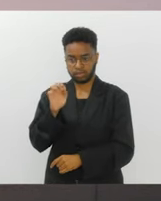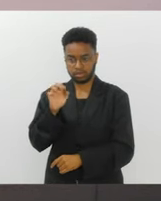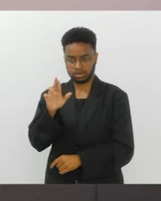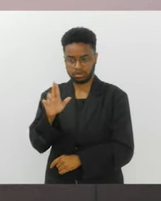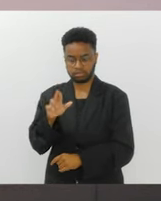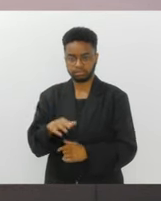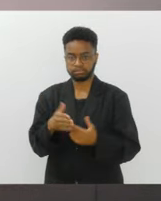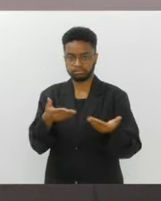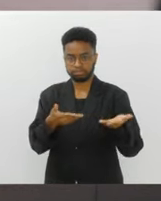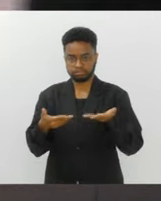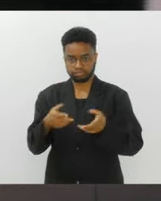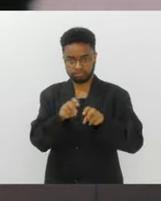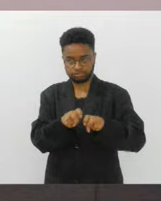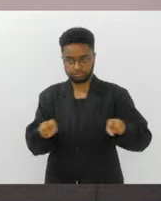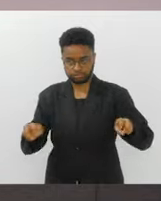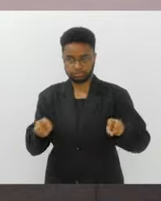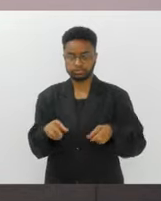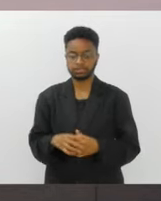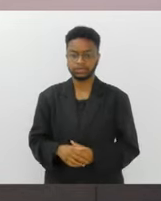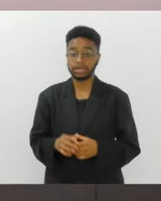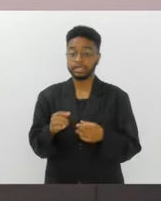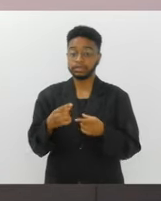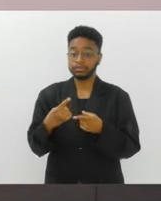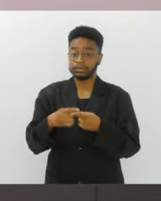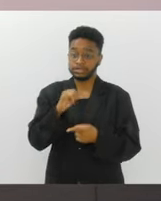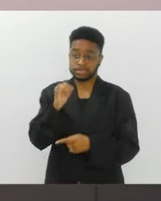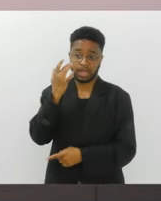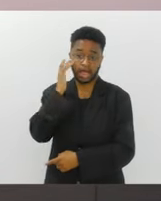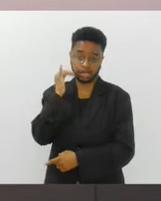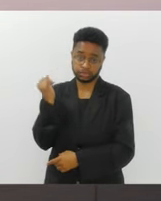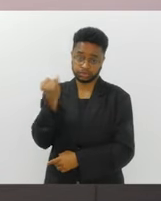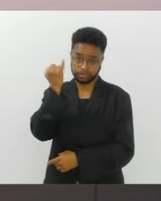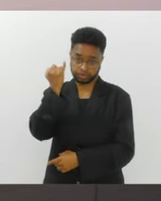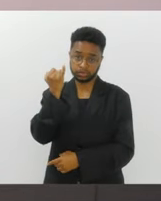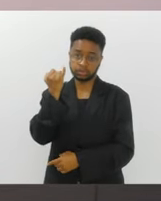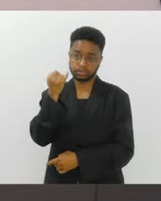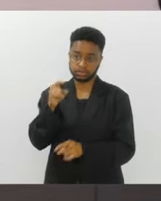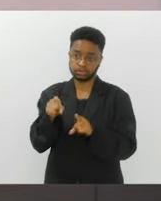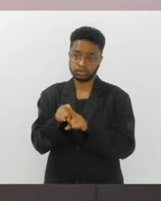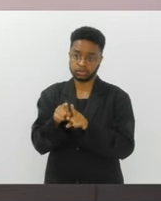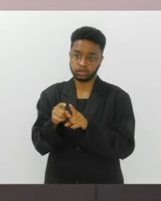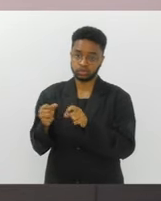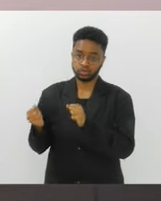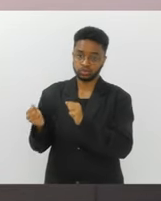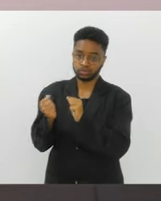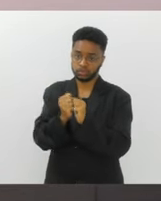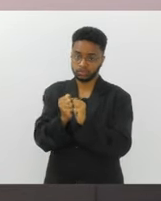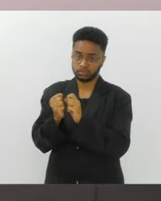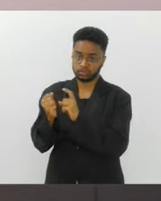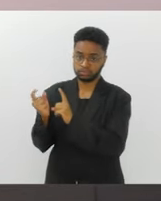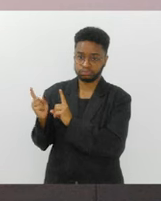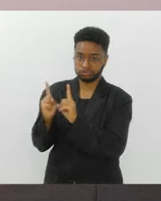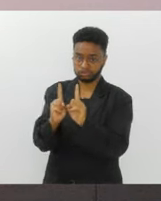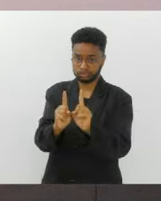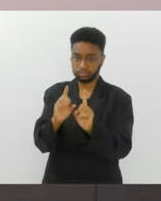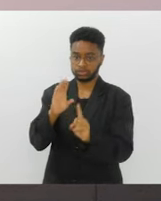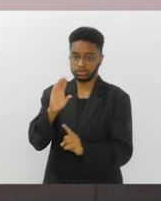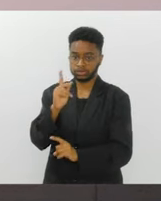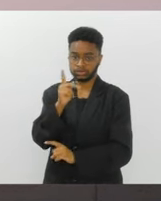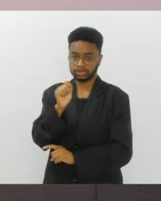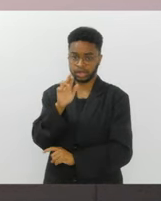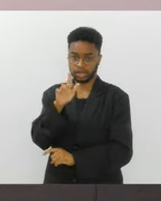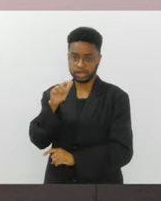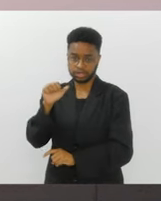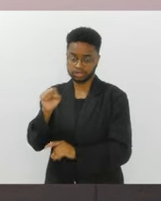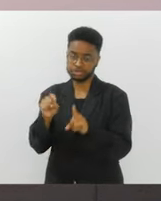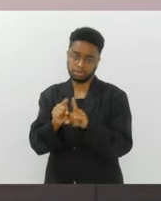todos, se fosse Vossa Excelência achar necessário, Vossa trazer Excelência junto Charles Batista, Vicente Loureiro